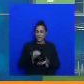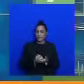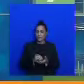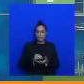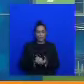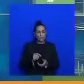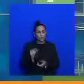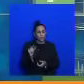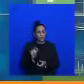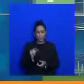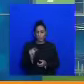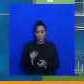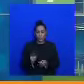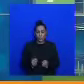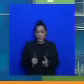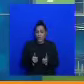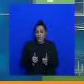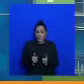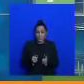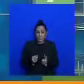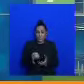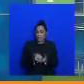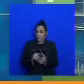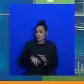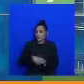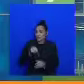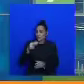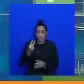Falta pouco. Faltam apenas 2 números.